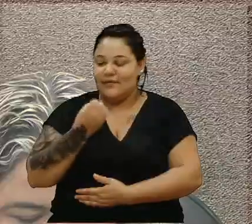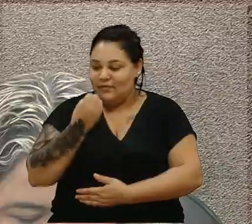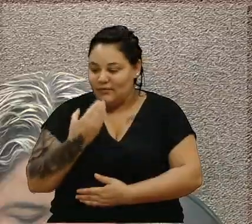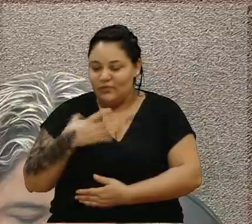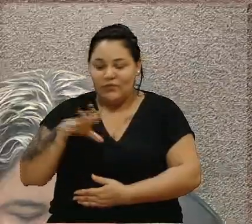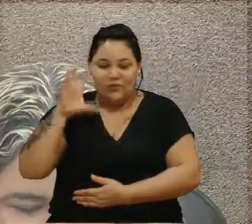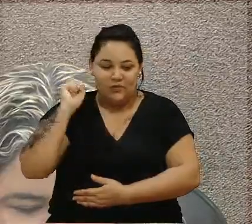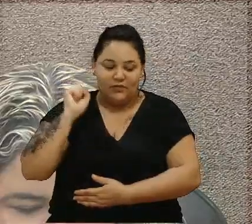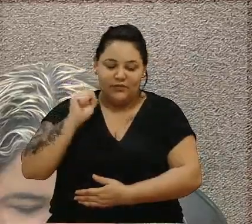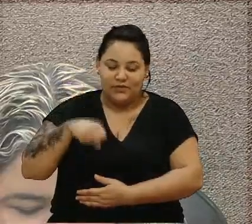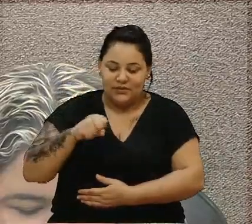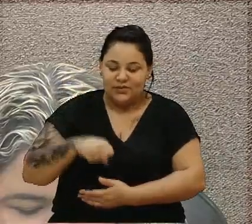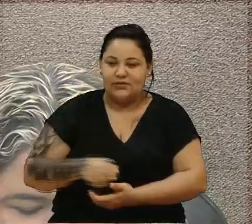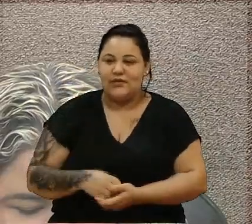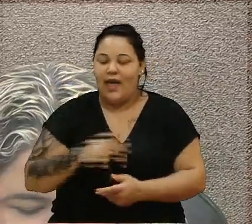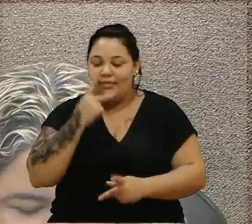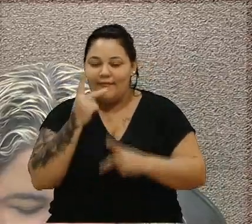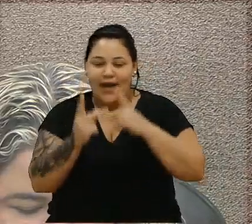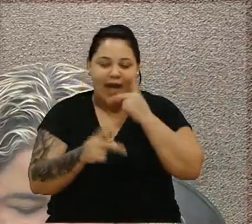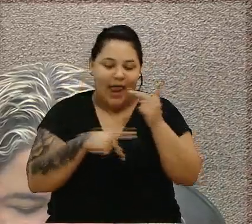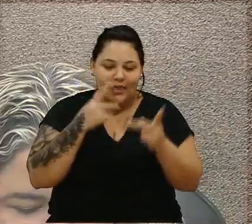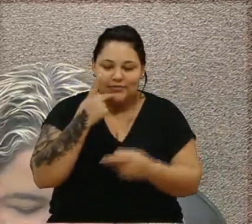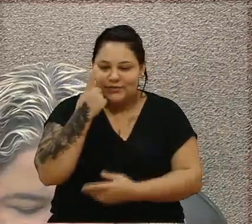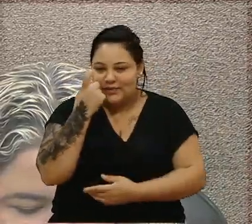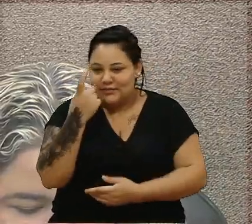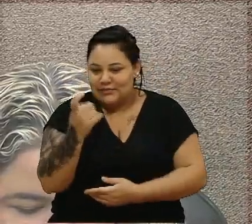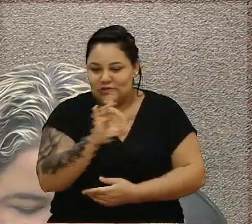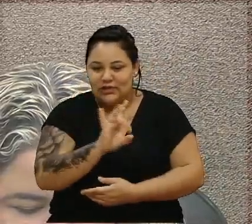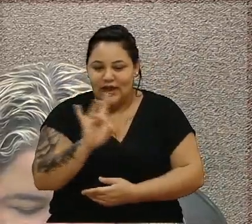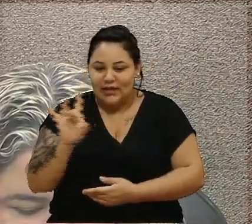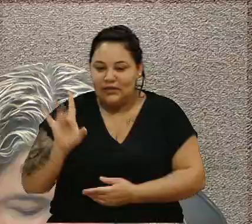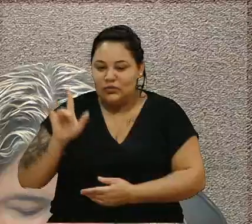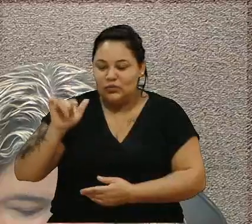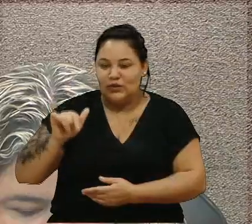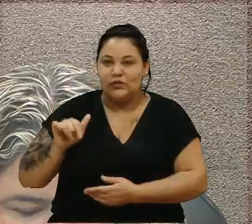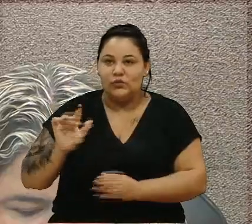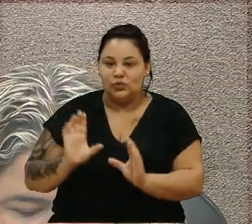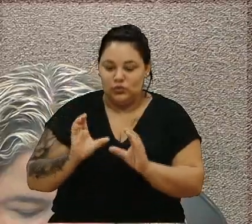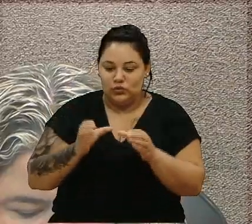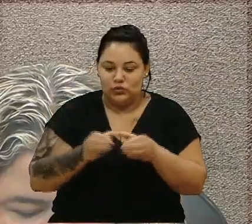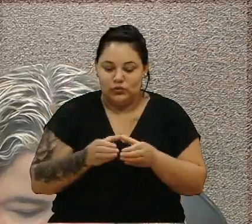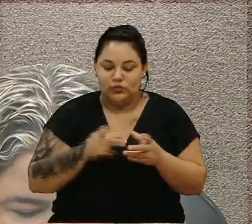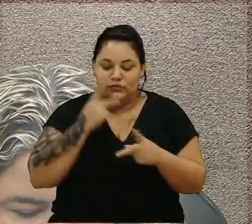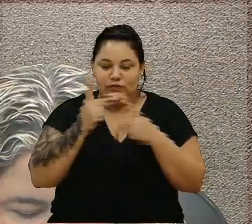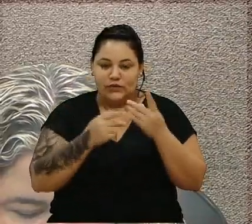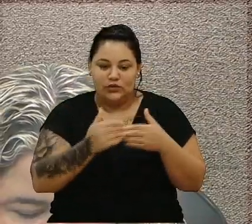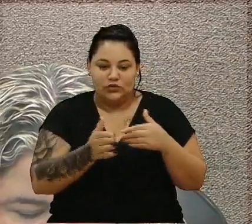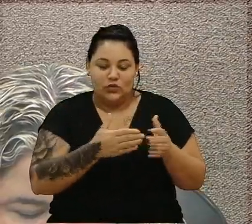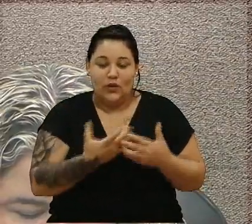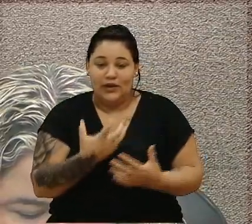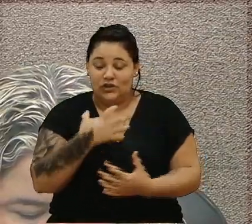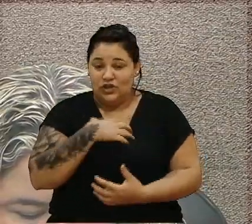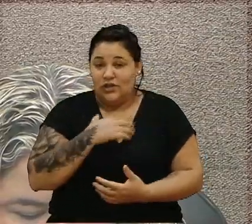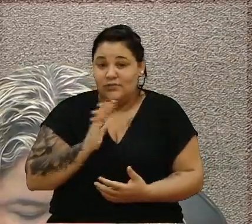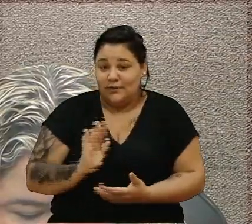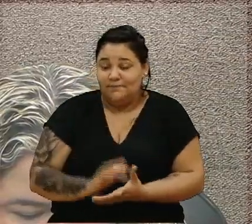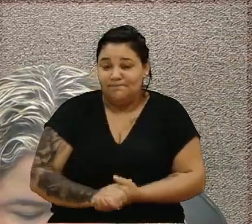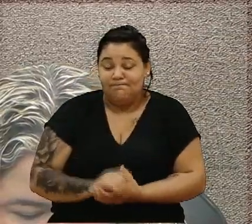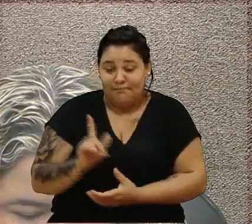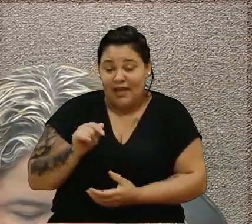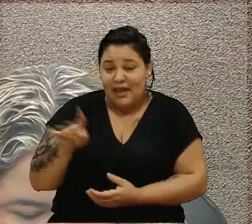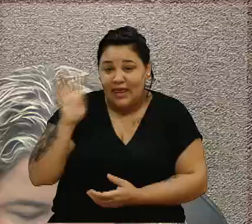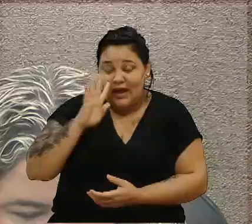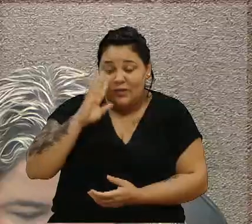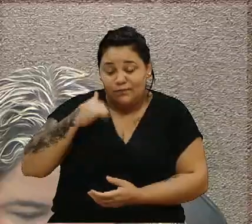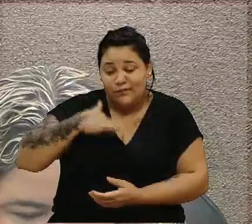ouvir os falatórios, é interessante, cada um, é o parlamento, cada um fala como acha que deve, e é bacana, a gente